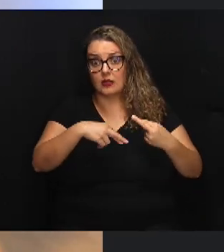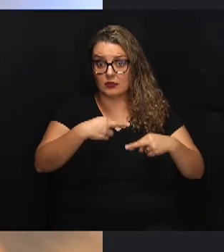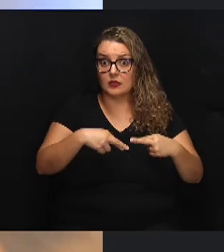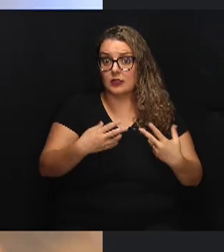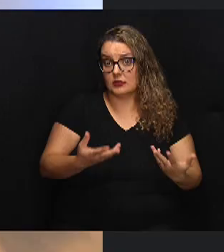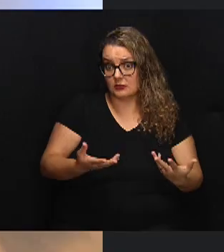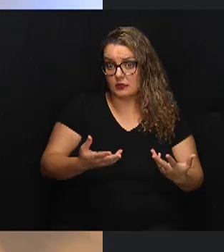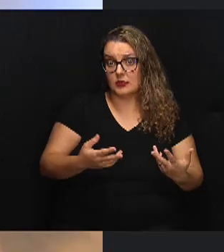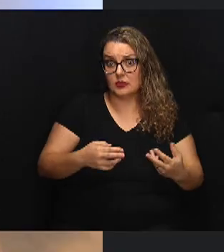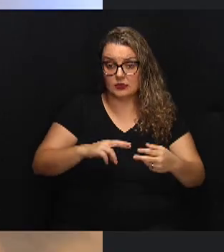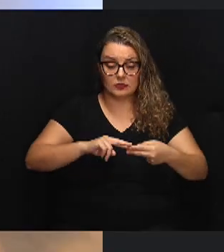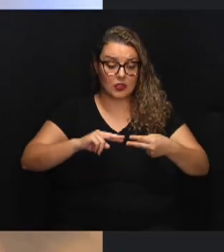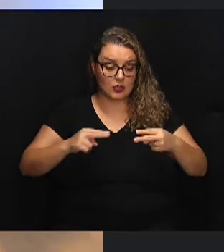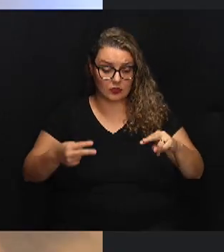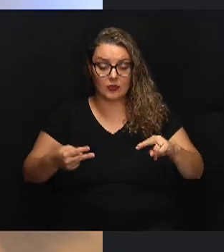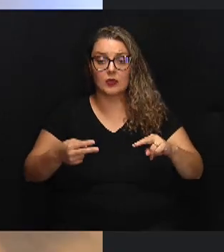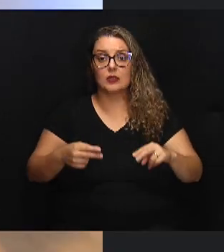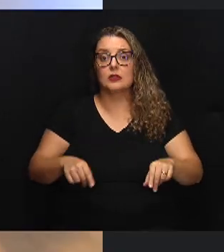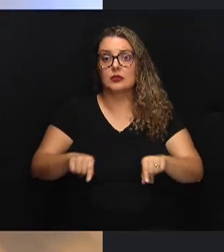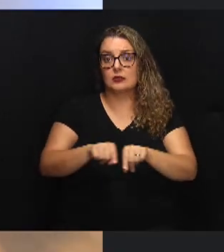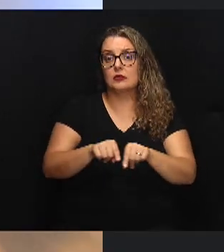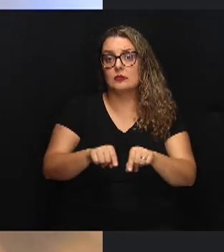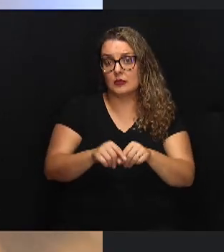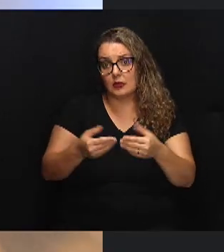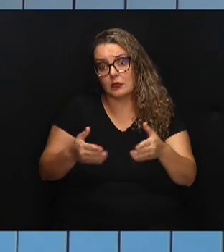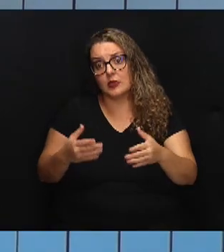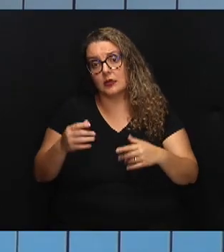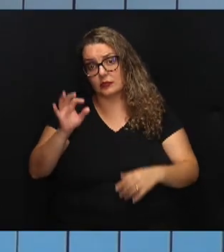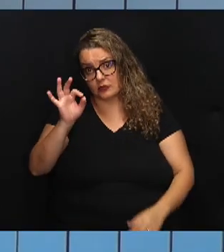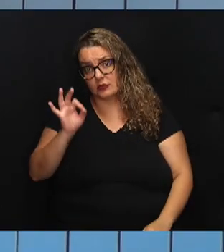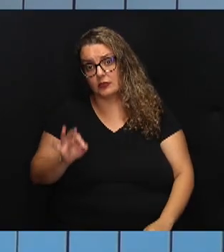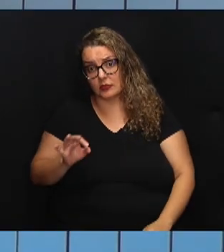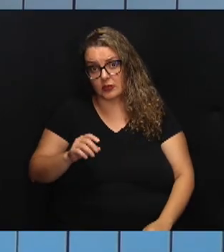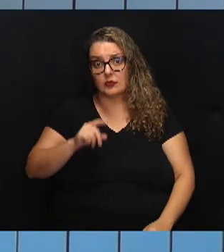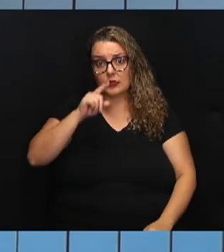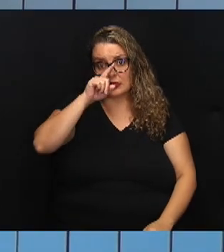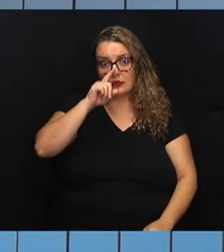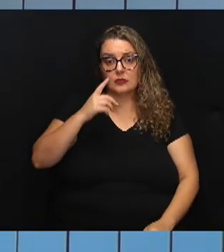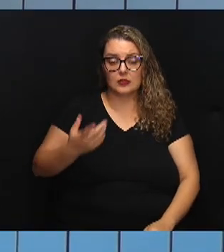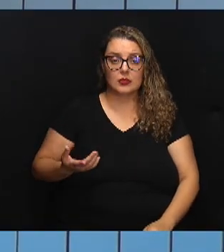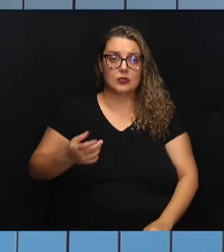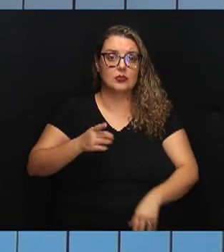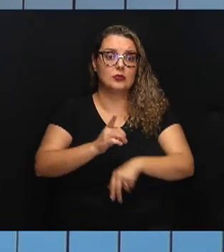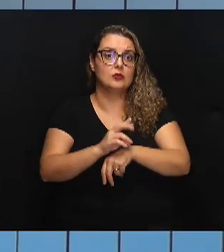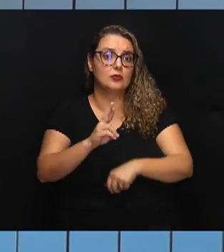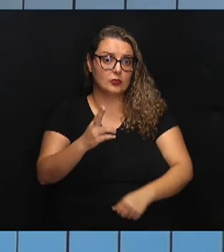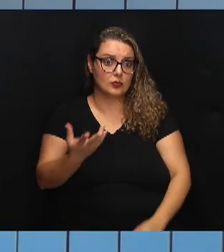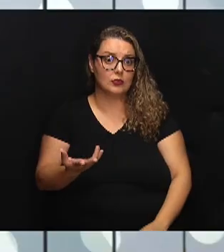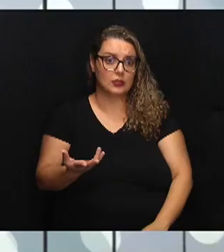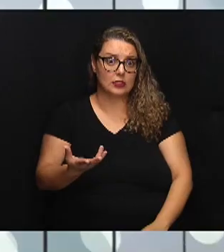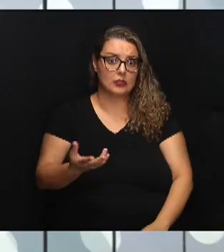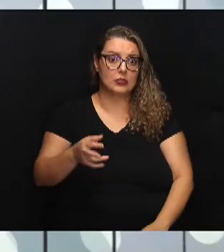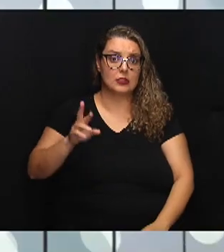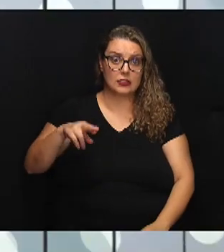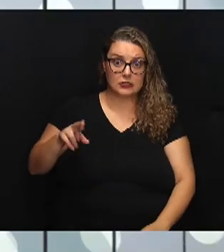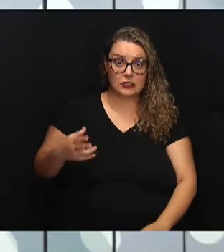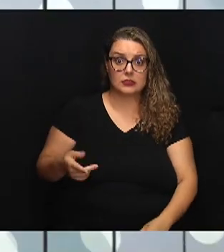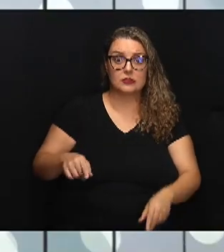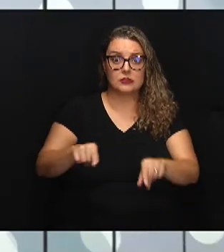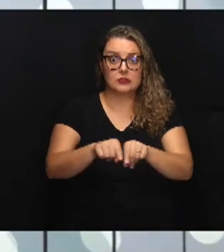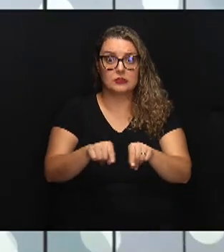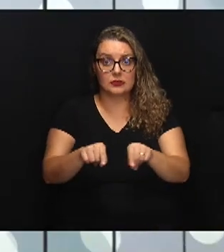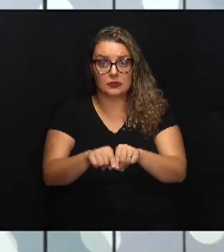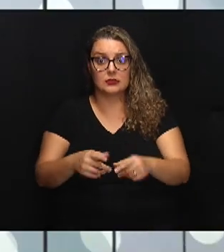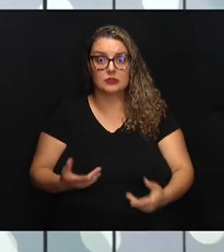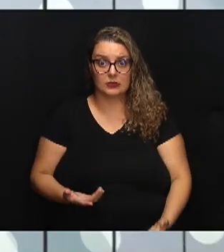hereditária, que também vai estar mais suscetível ao risco. Doutora, no caso desses fatores, eu também